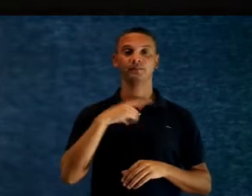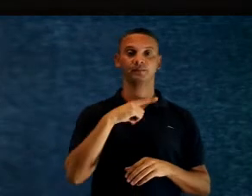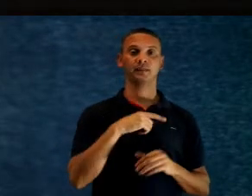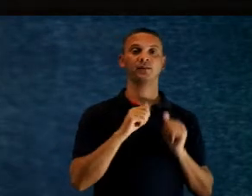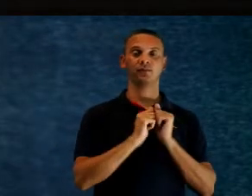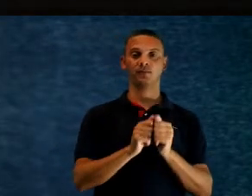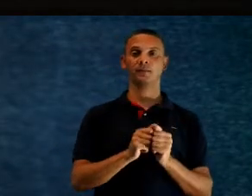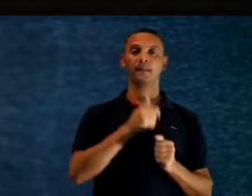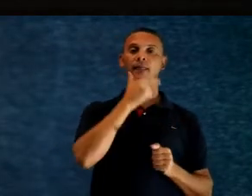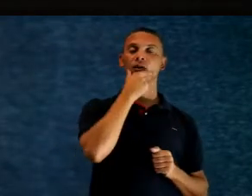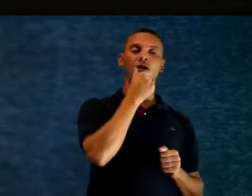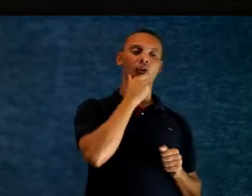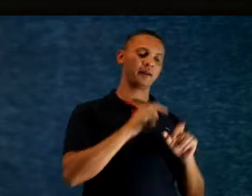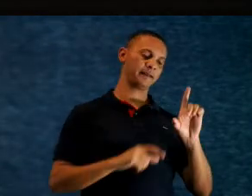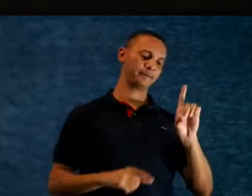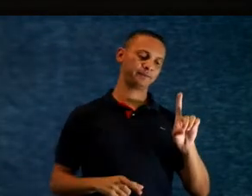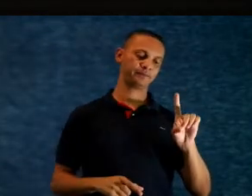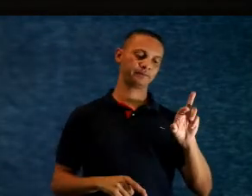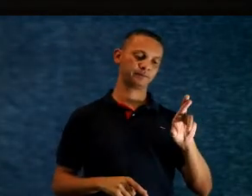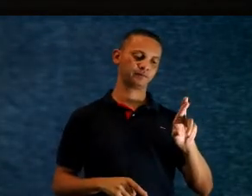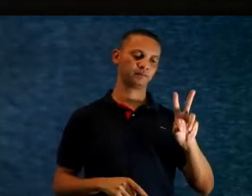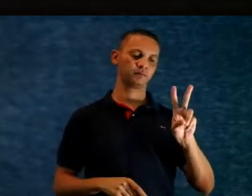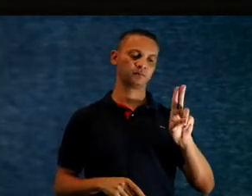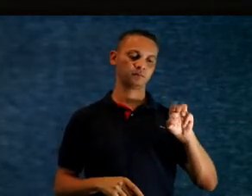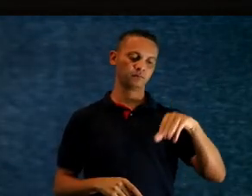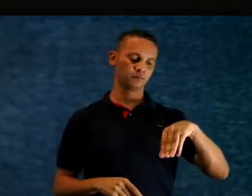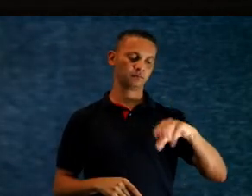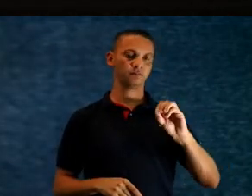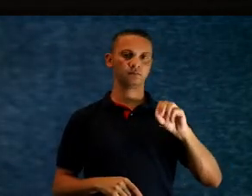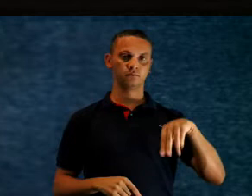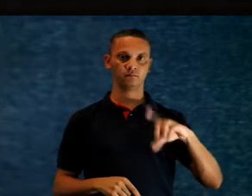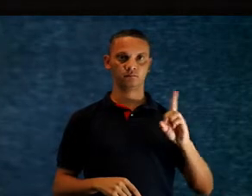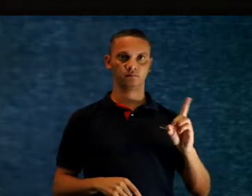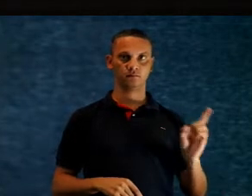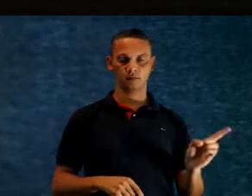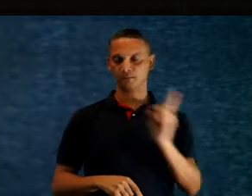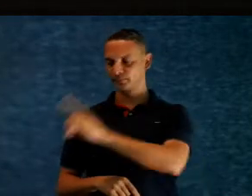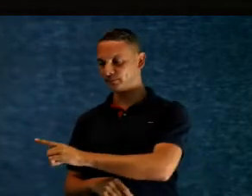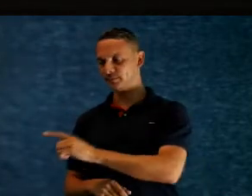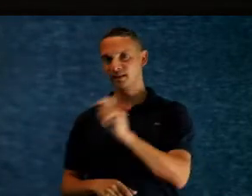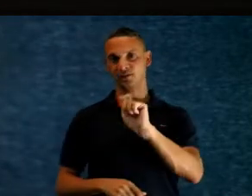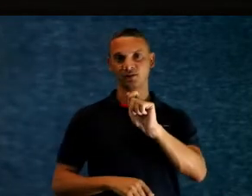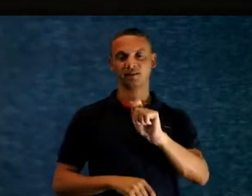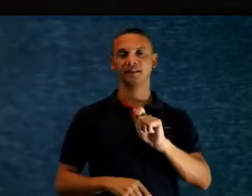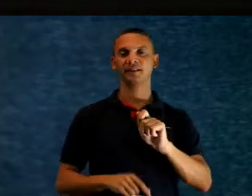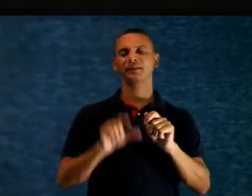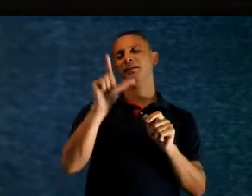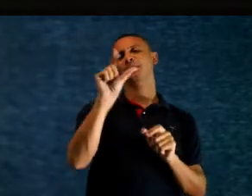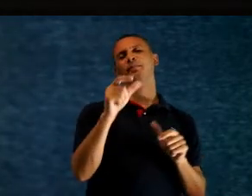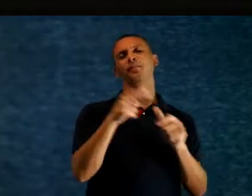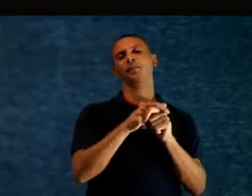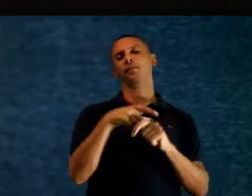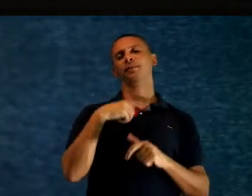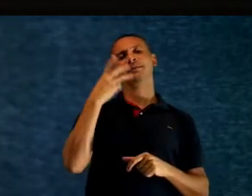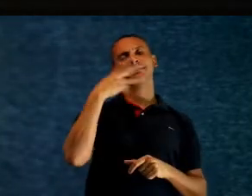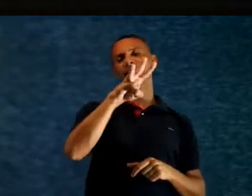Drummond viajou para o exterior. Imagine, as únicas vezes em que Drummond saiu do Brasil, todas foram para Buenos Aires. E não por acaso,